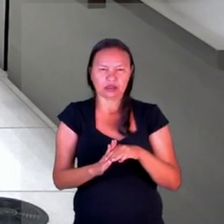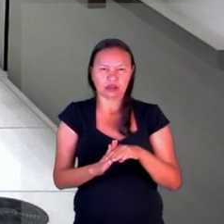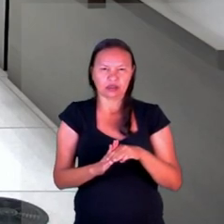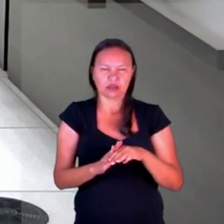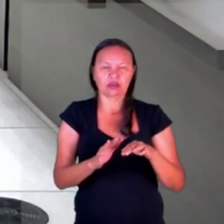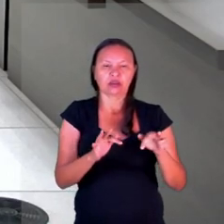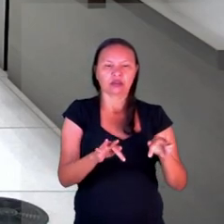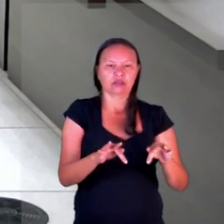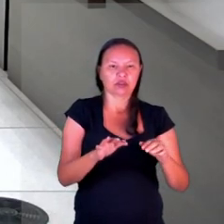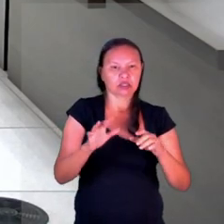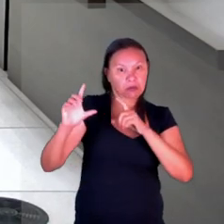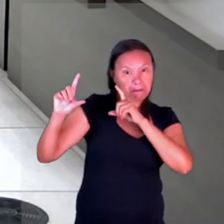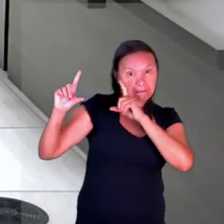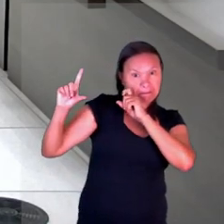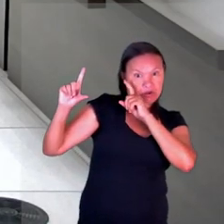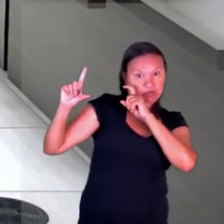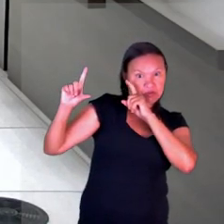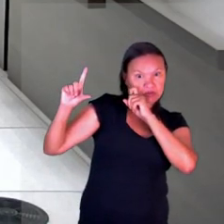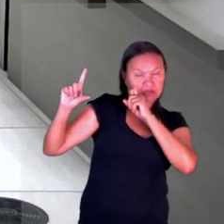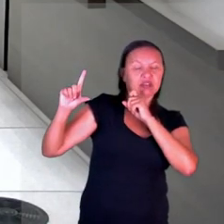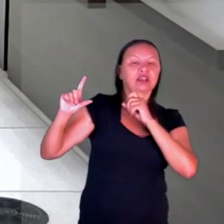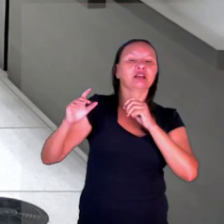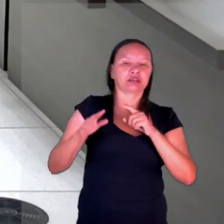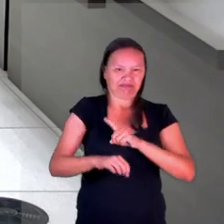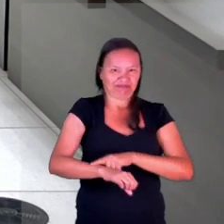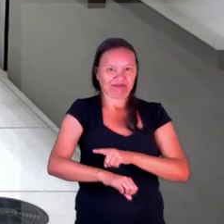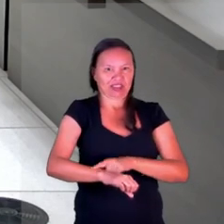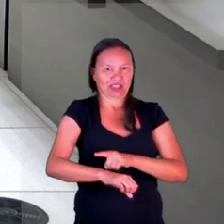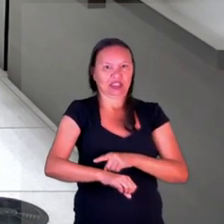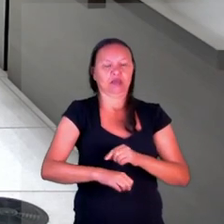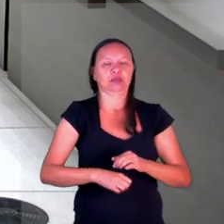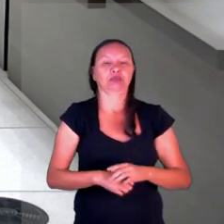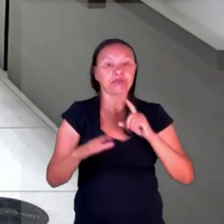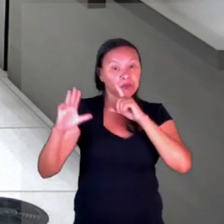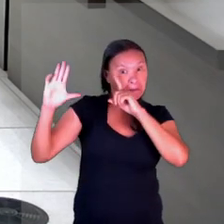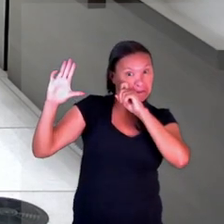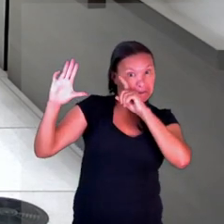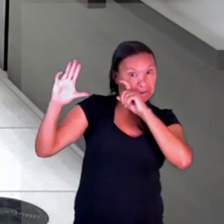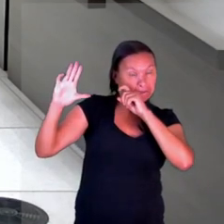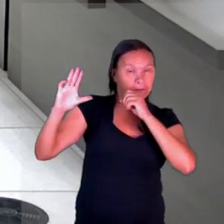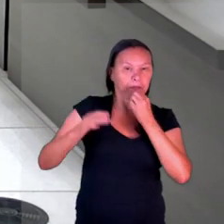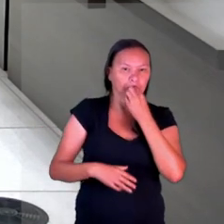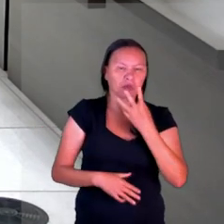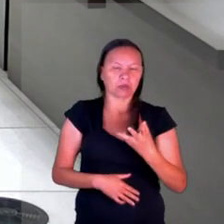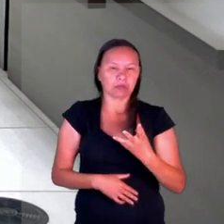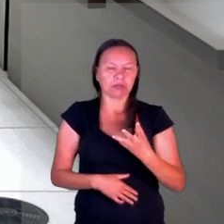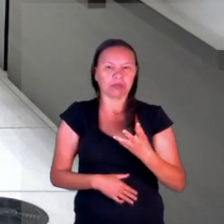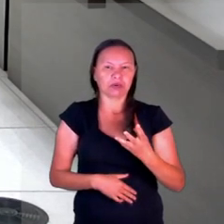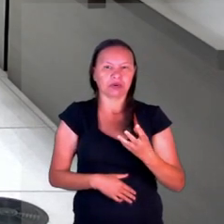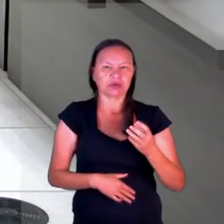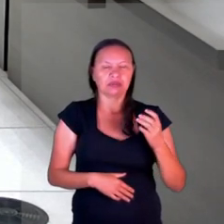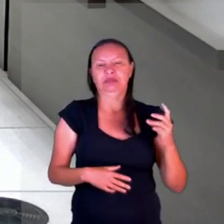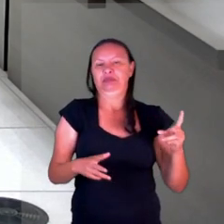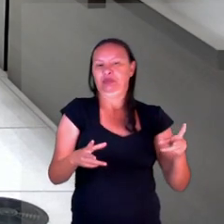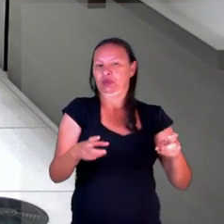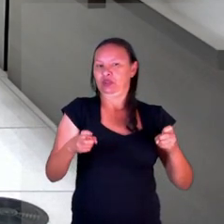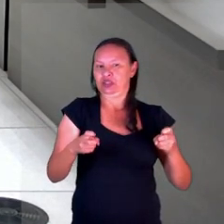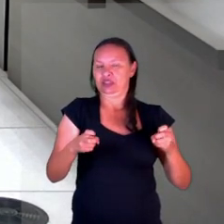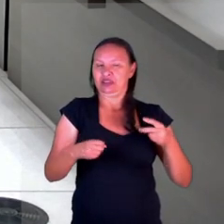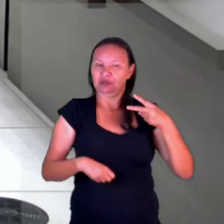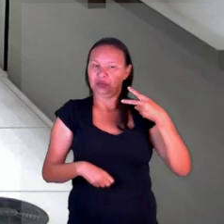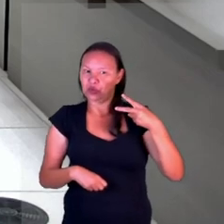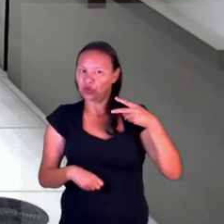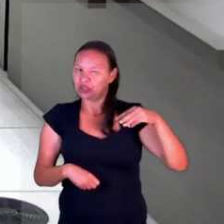para uma foto então acho que ainda dá tempo Tá bom vamos ver se eu vou conseguir em dois minutos eu queria fazer duas